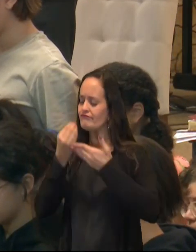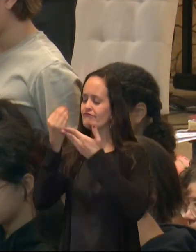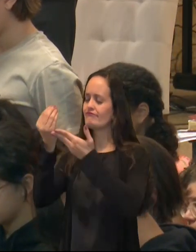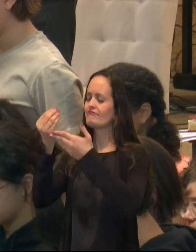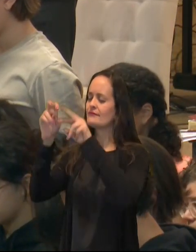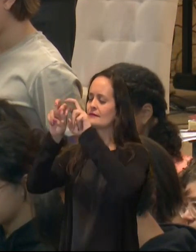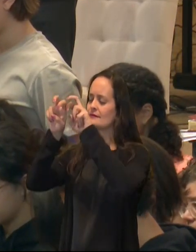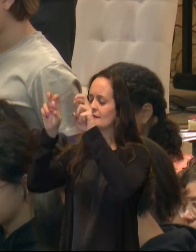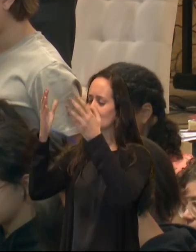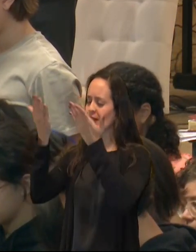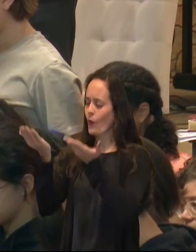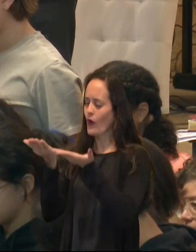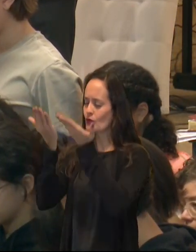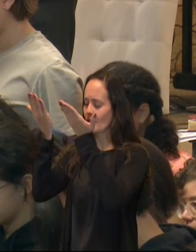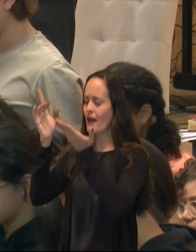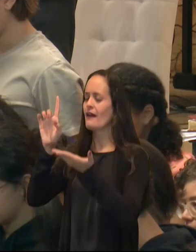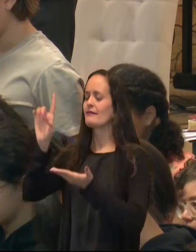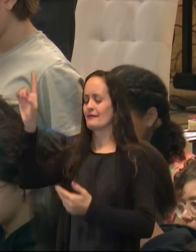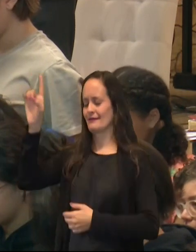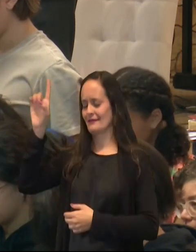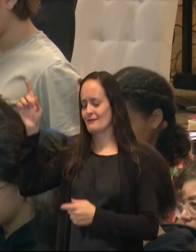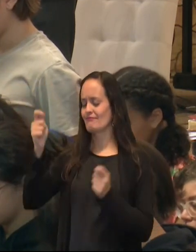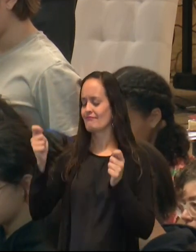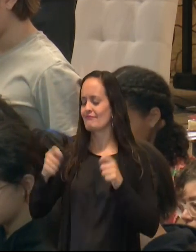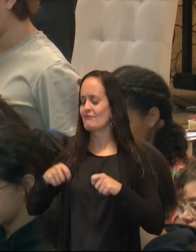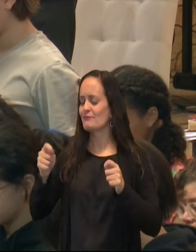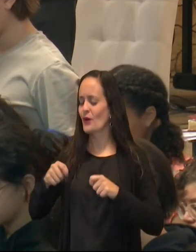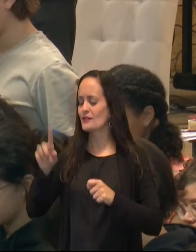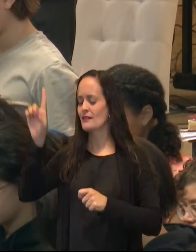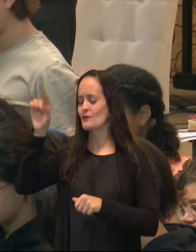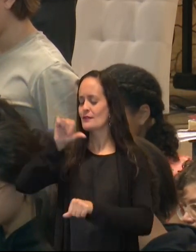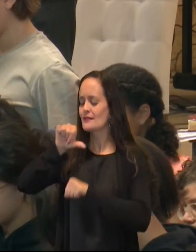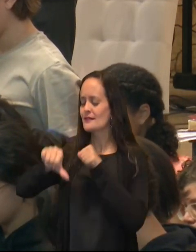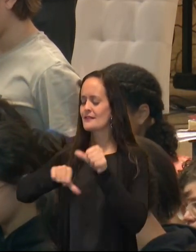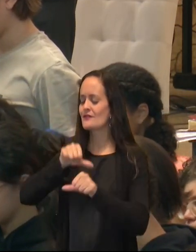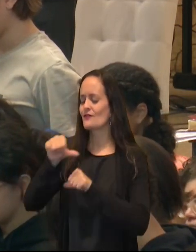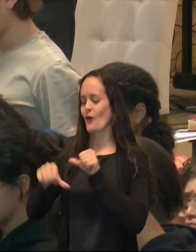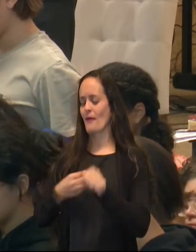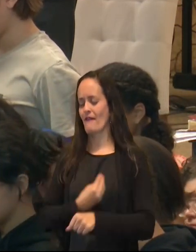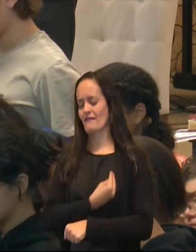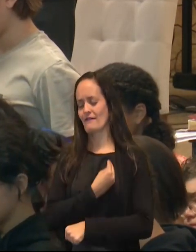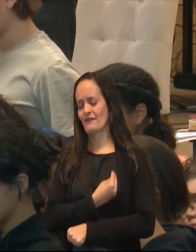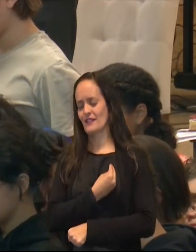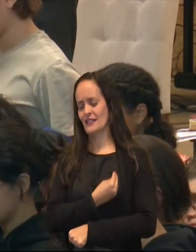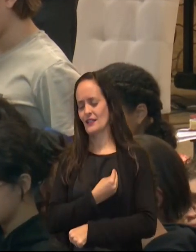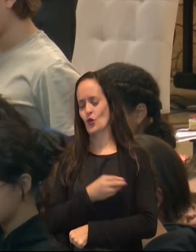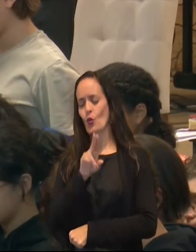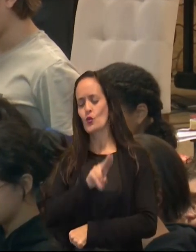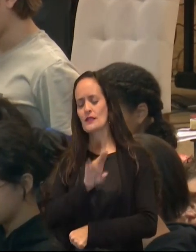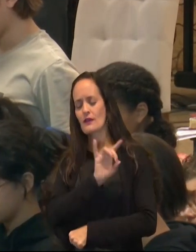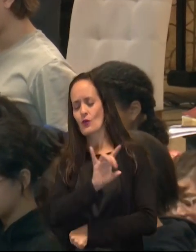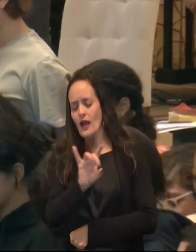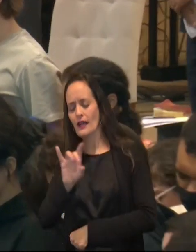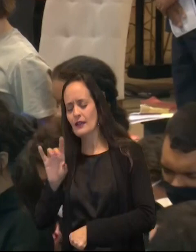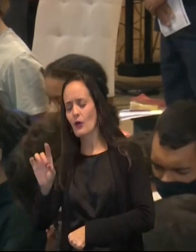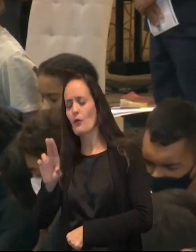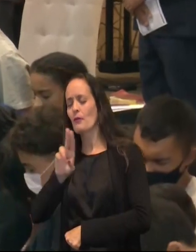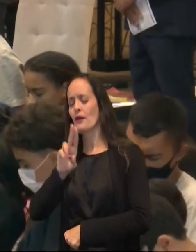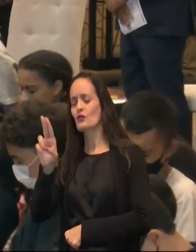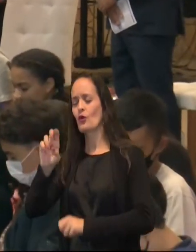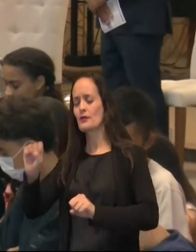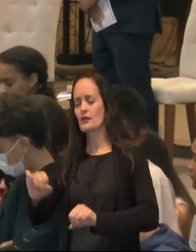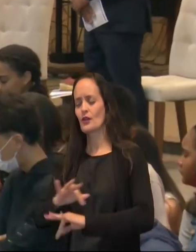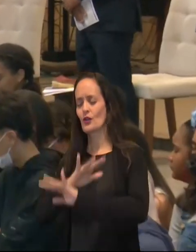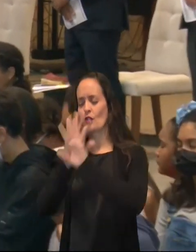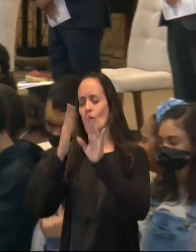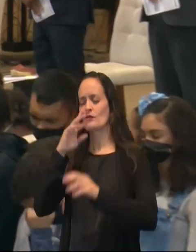altar, para que o Senhor possa moldar, possa transformar e usar cada um para a glória e honra do nome apenas